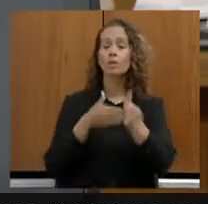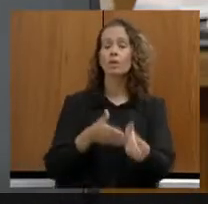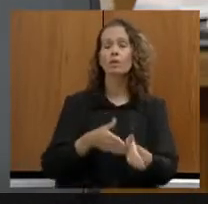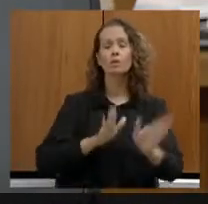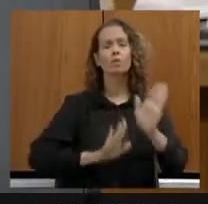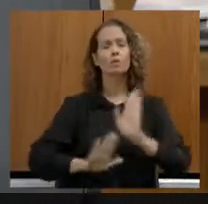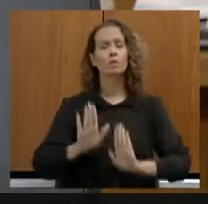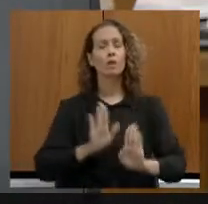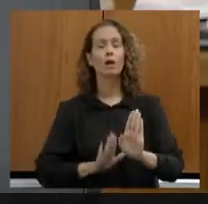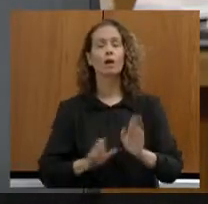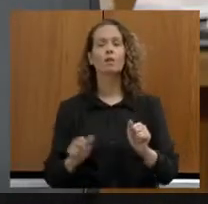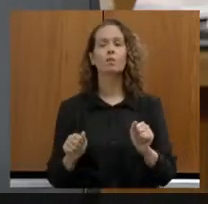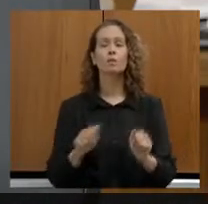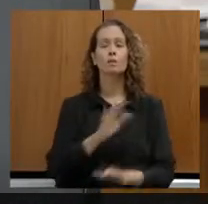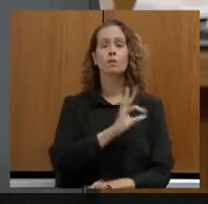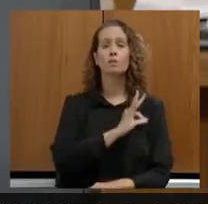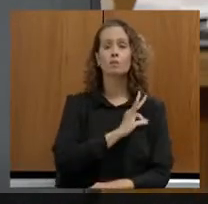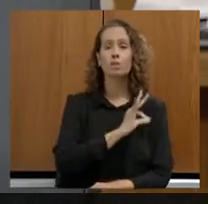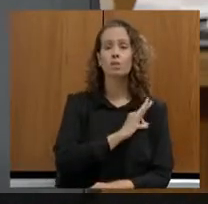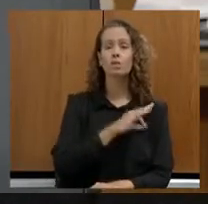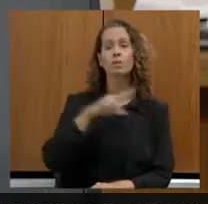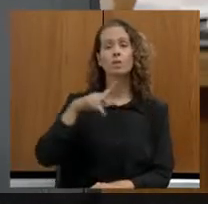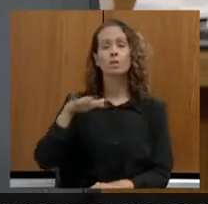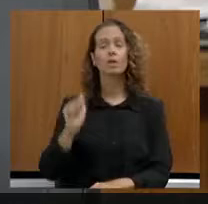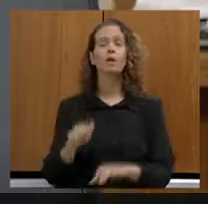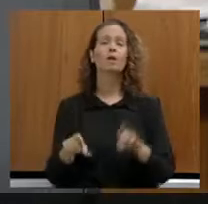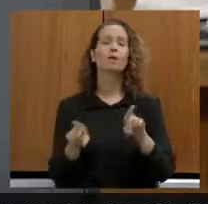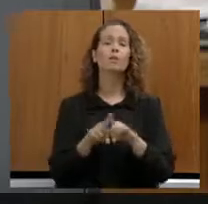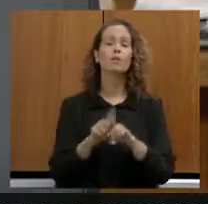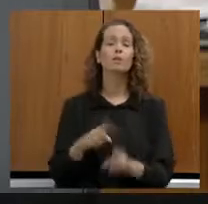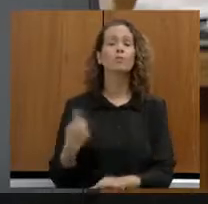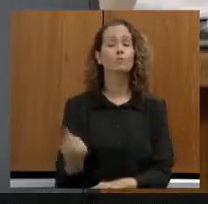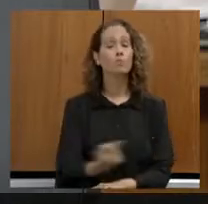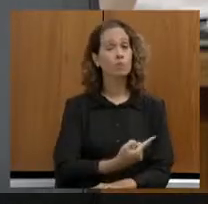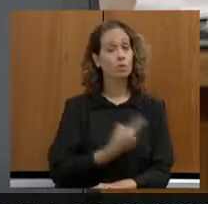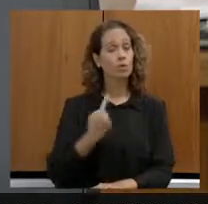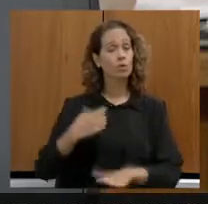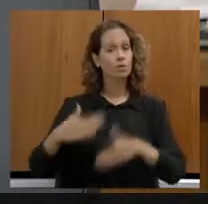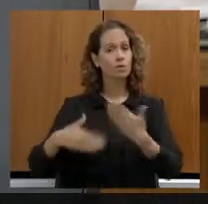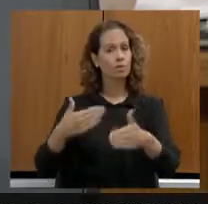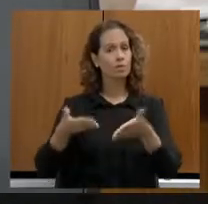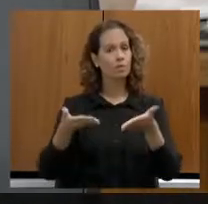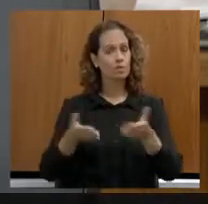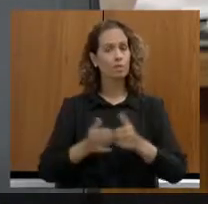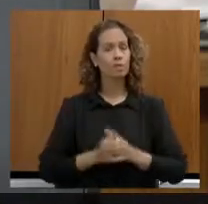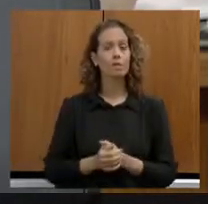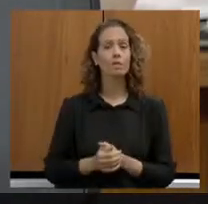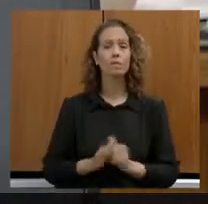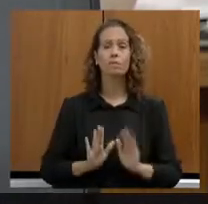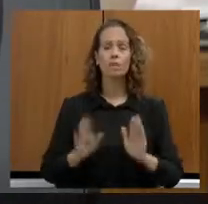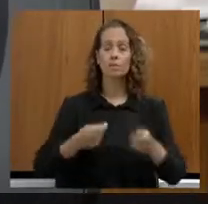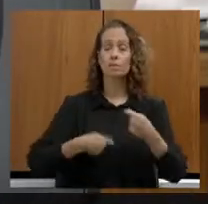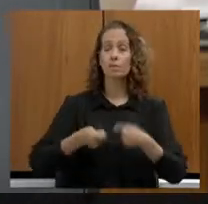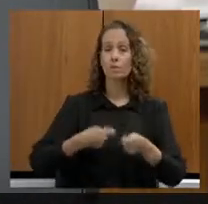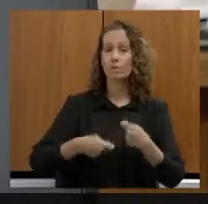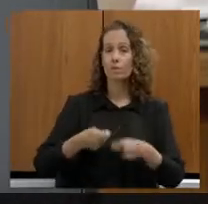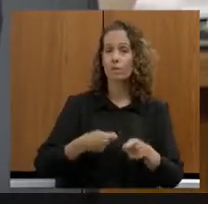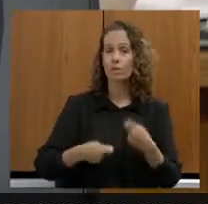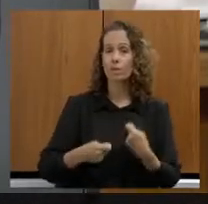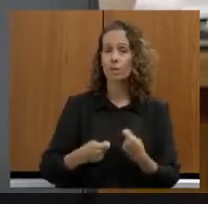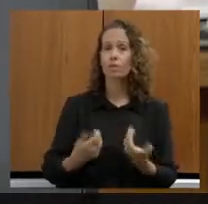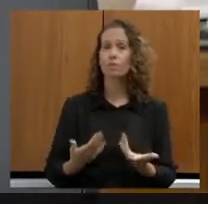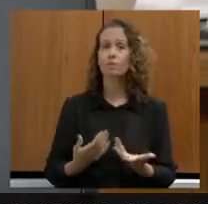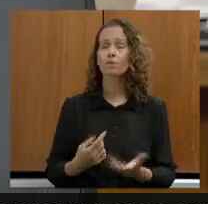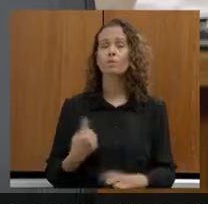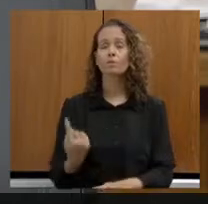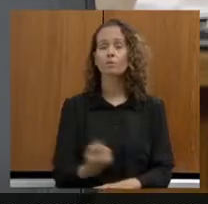pela polícia militar pela sejusp como por e na tramitação desse processo Tá mas é administrativamente nos